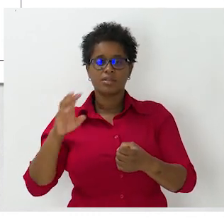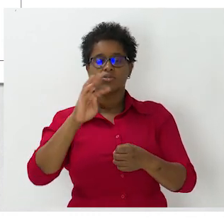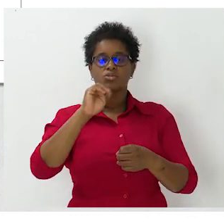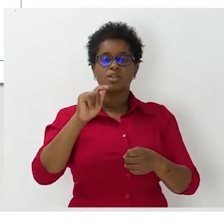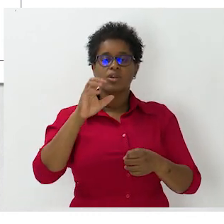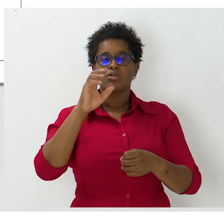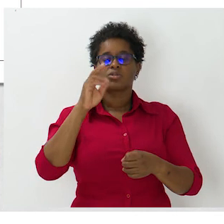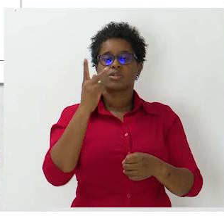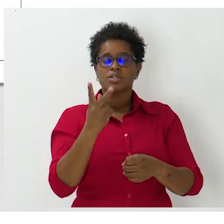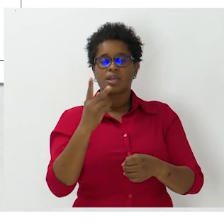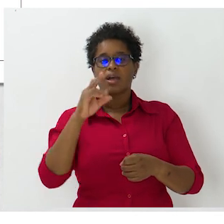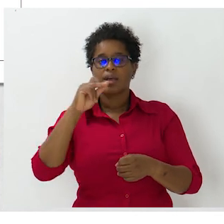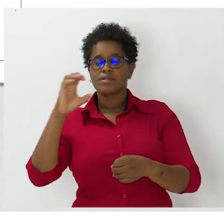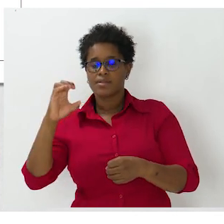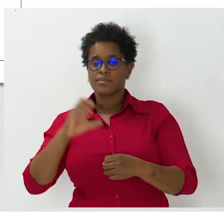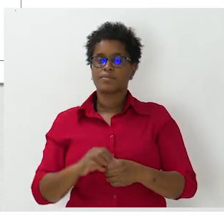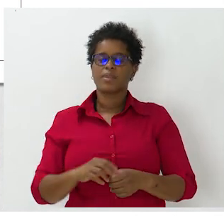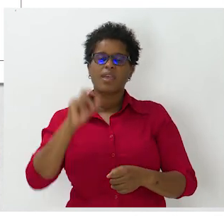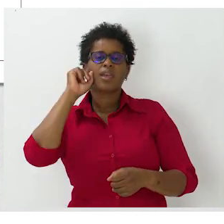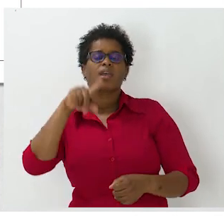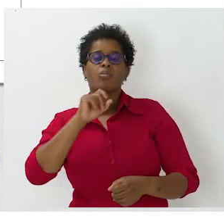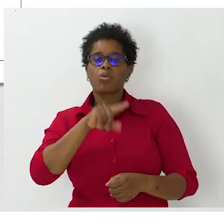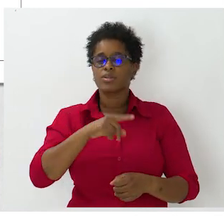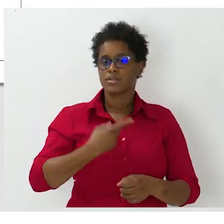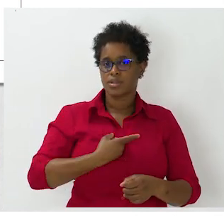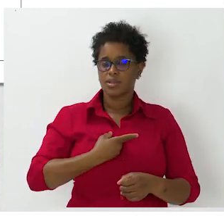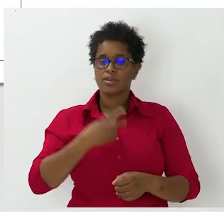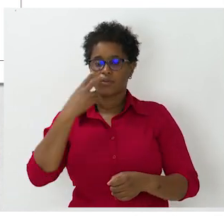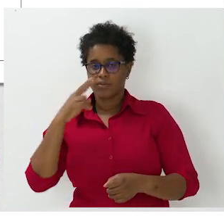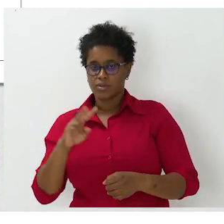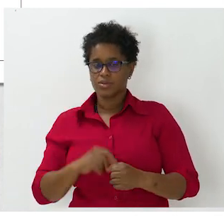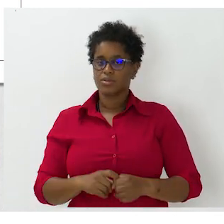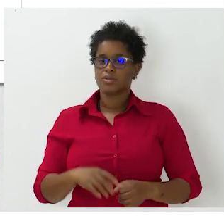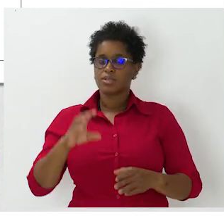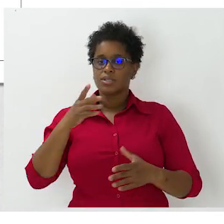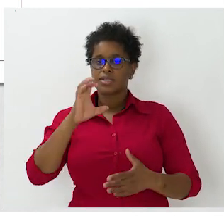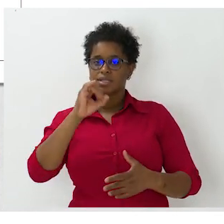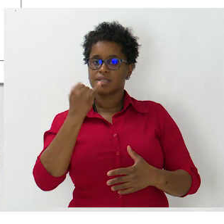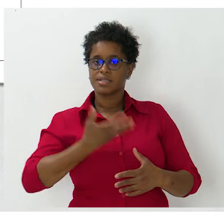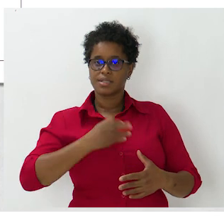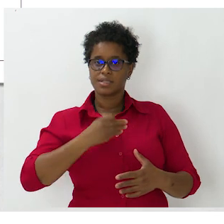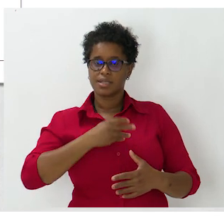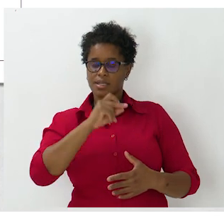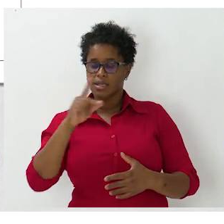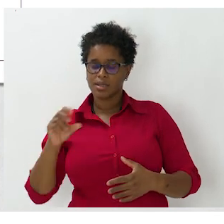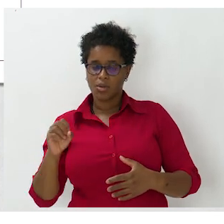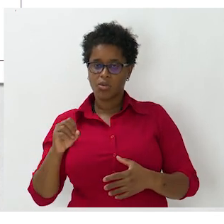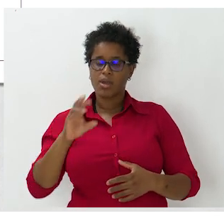a.C.? Quem podia ser considerado cidadão em